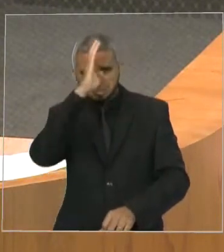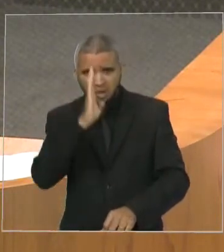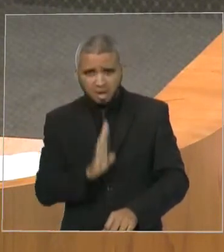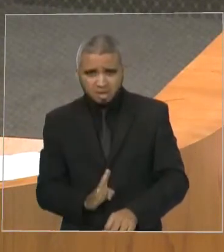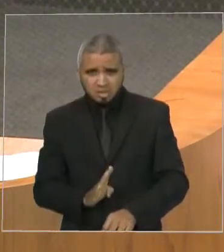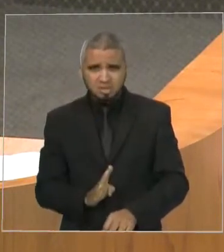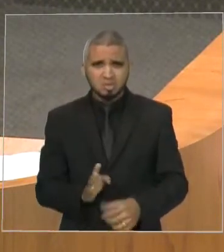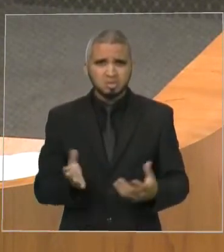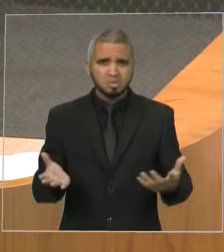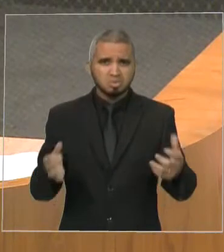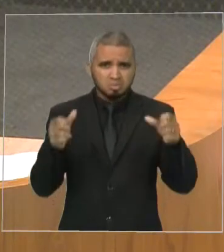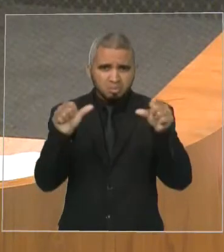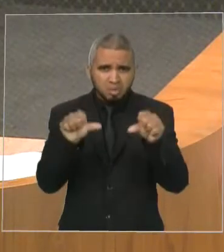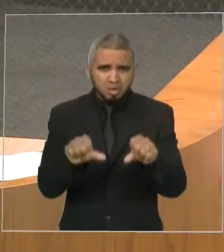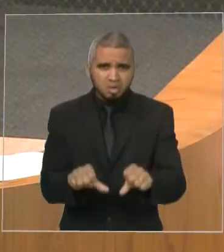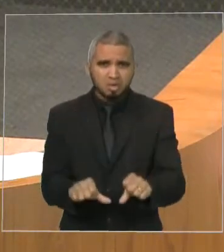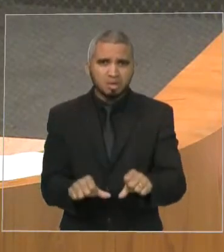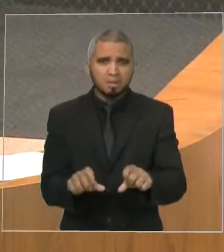do Maranhão